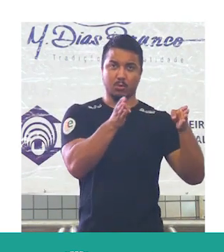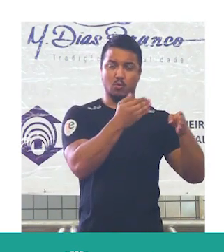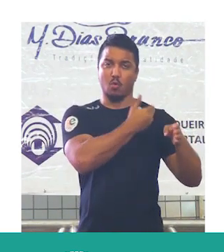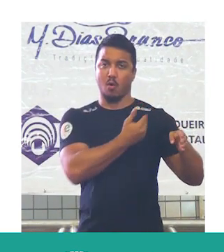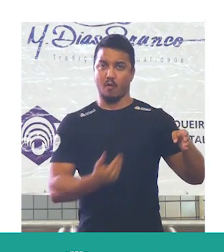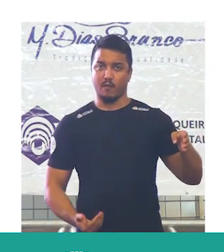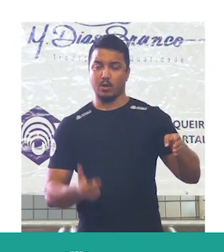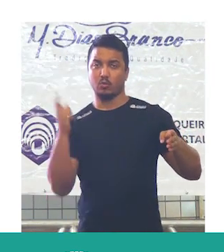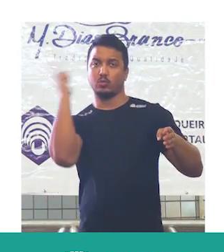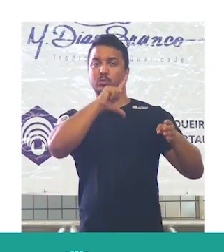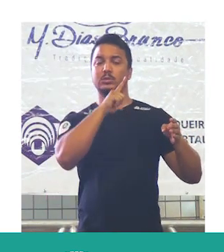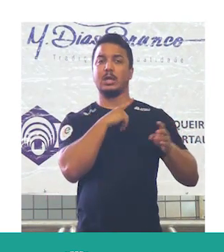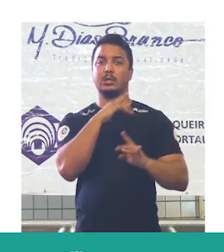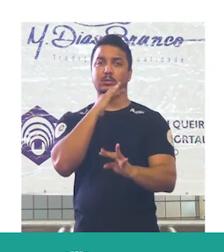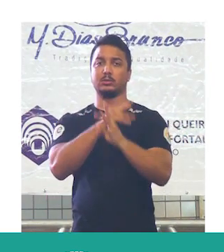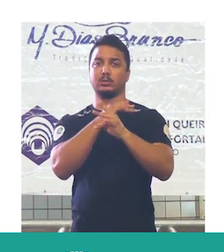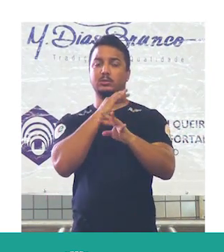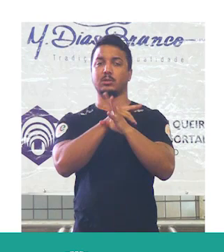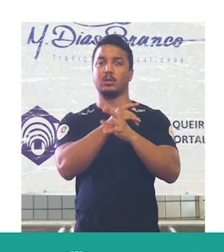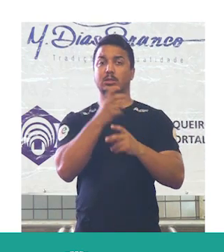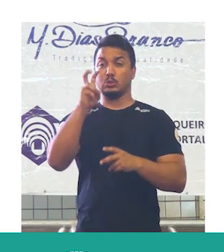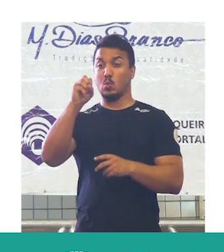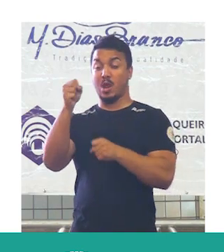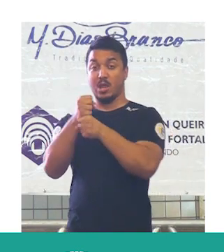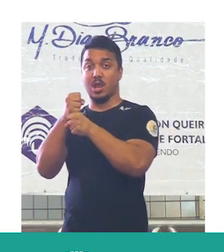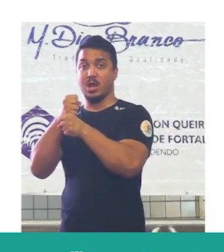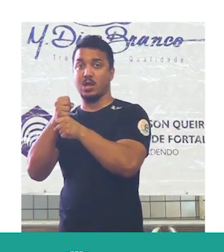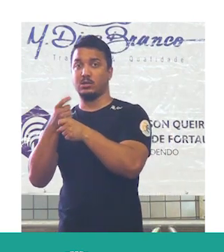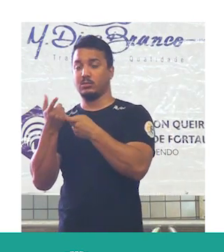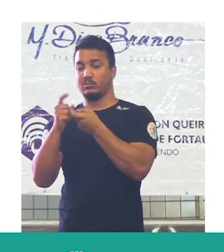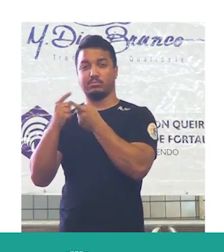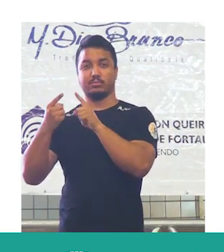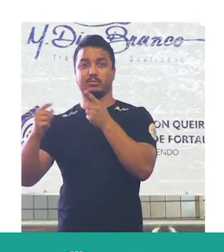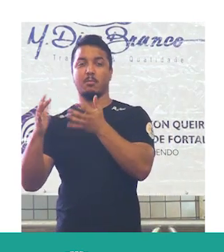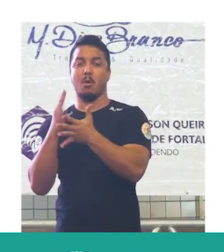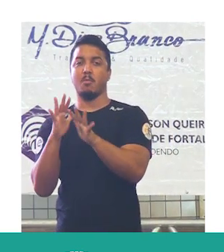governo, desenvolver o equivalente a 50.